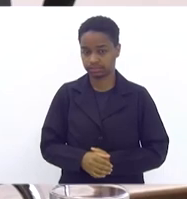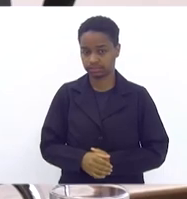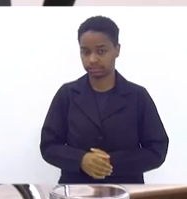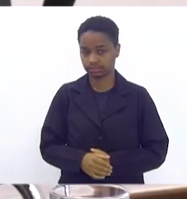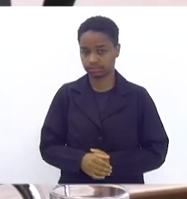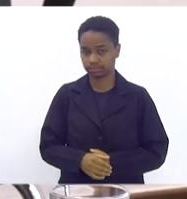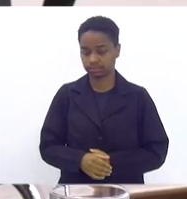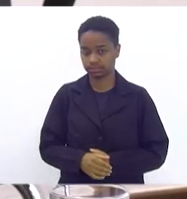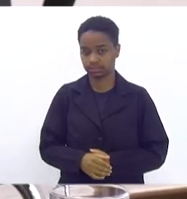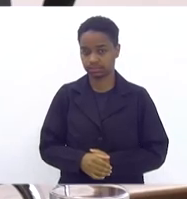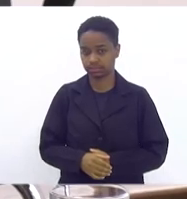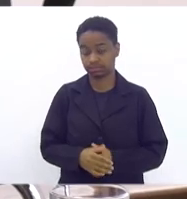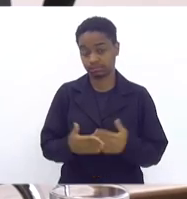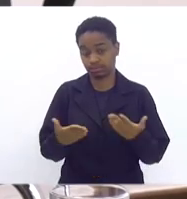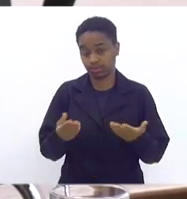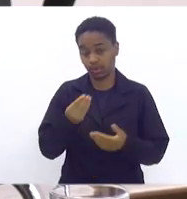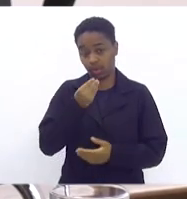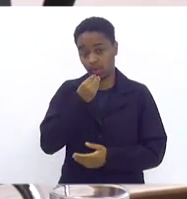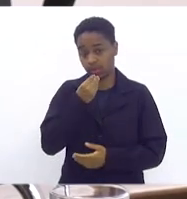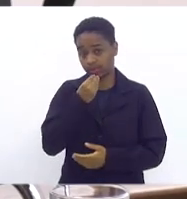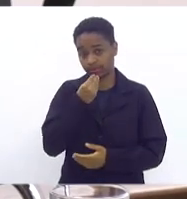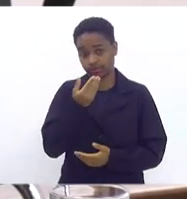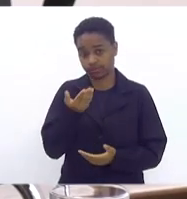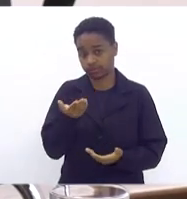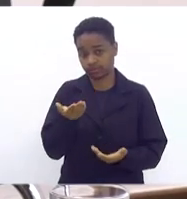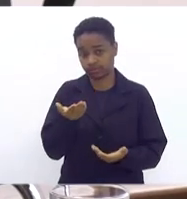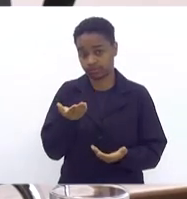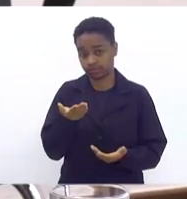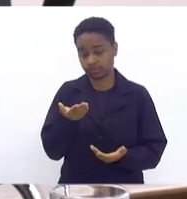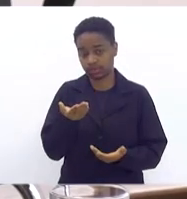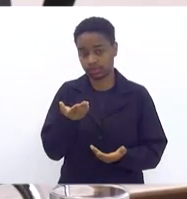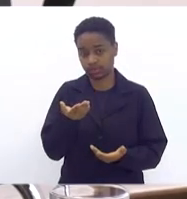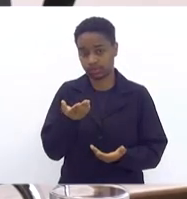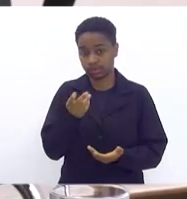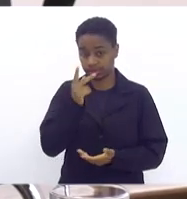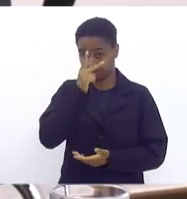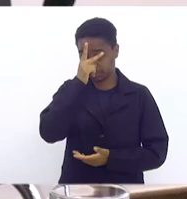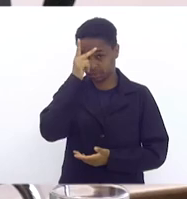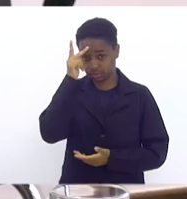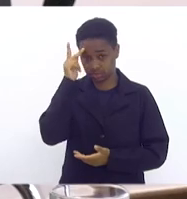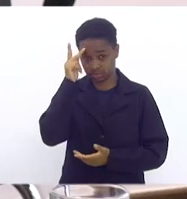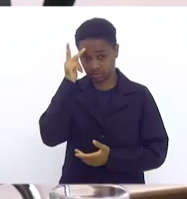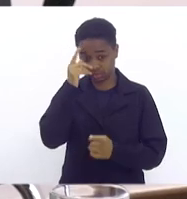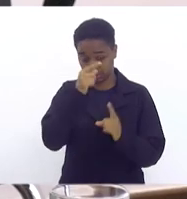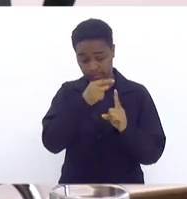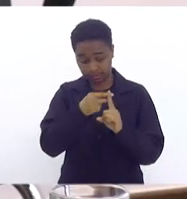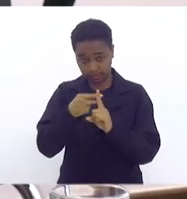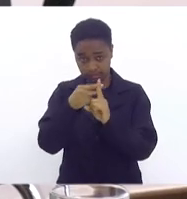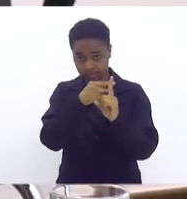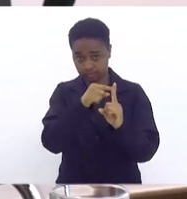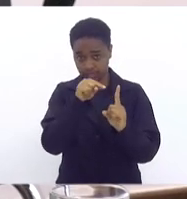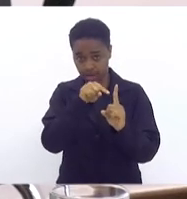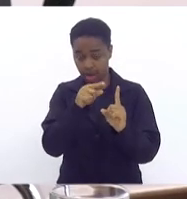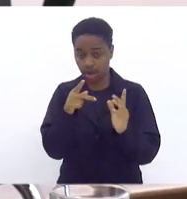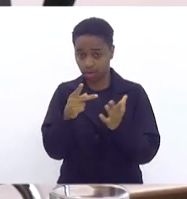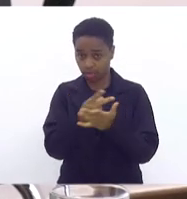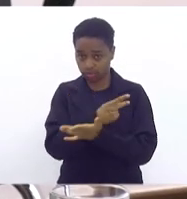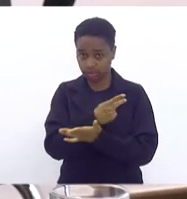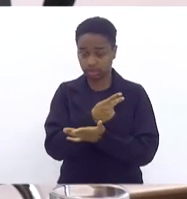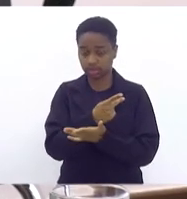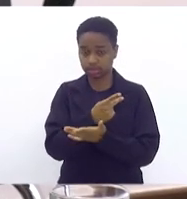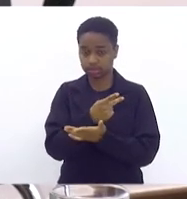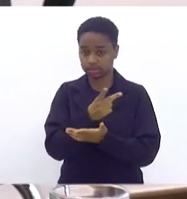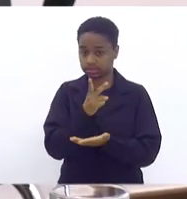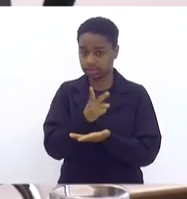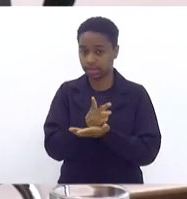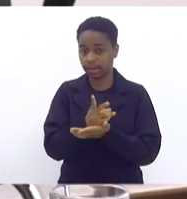Eh é óbvio que a questão do das pessoas alvo desses erros também dão eh o